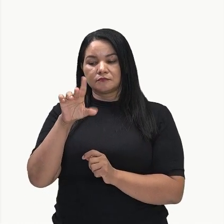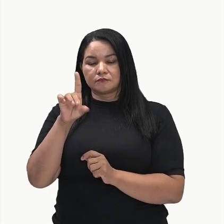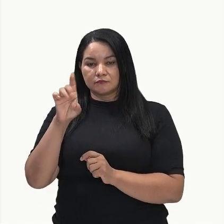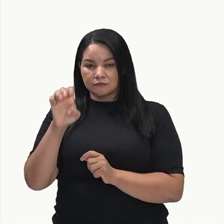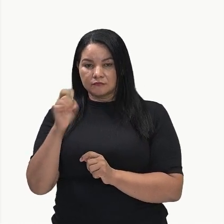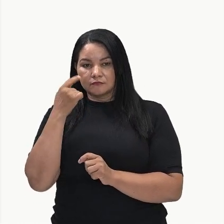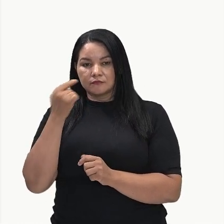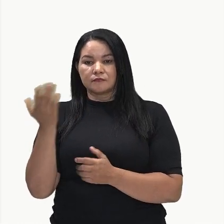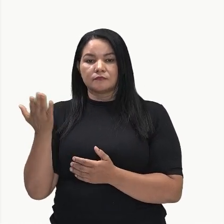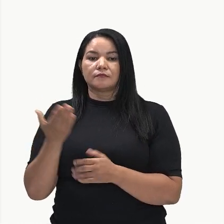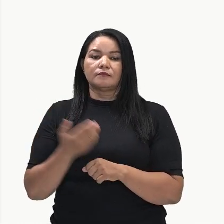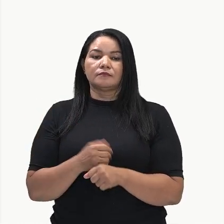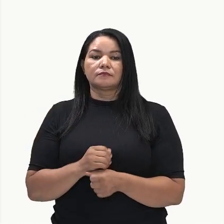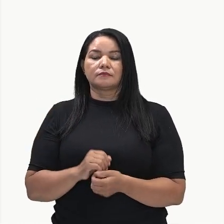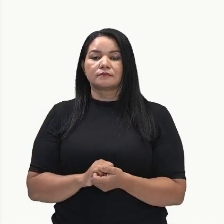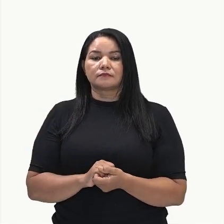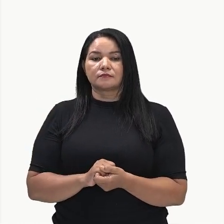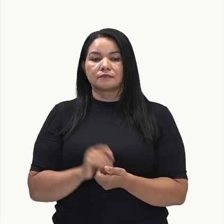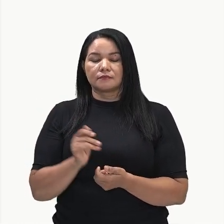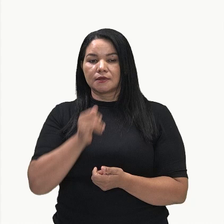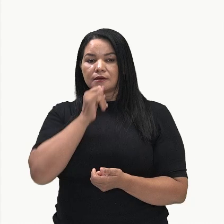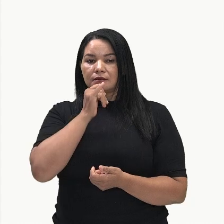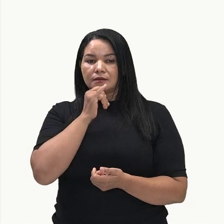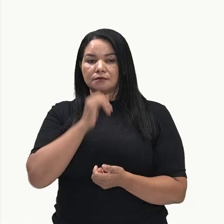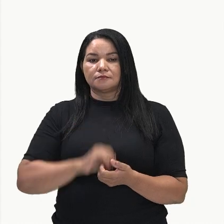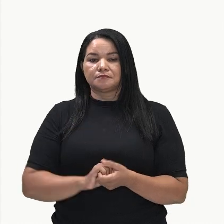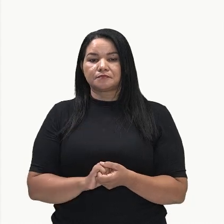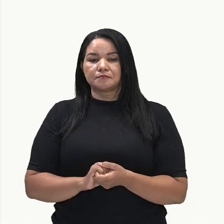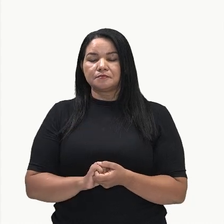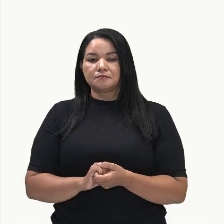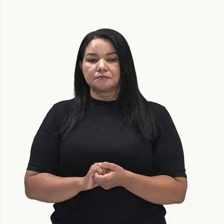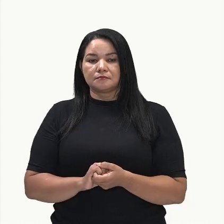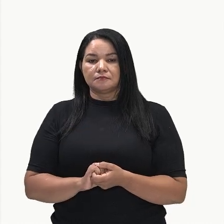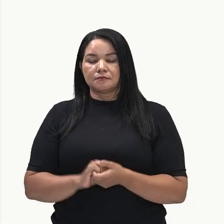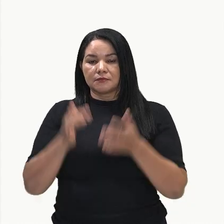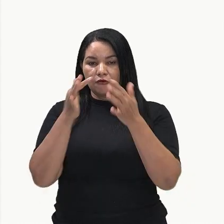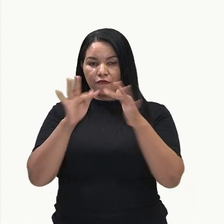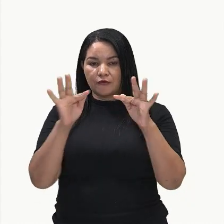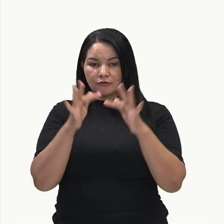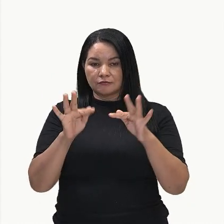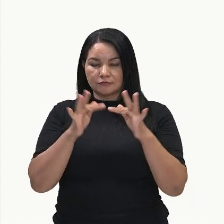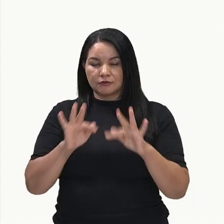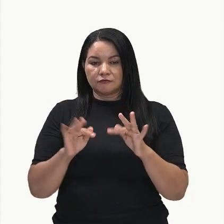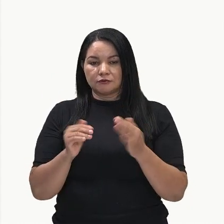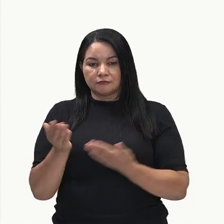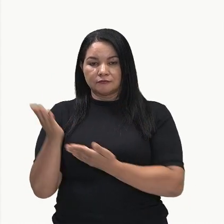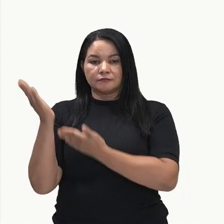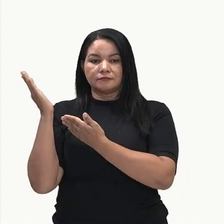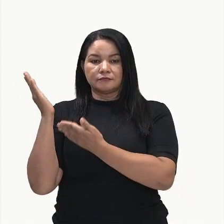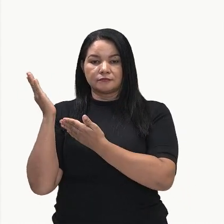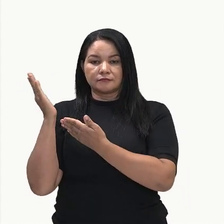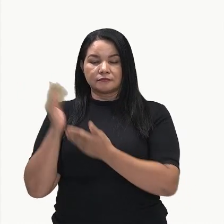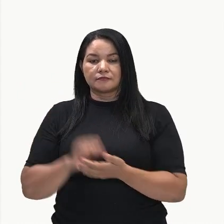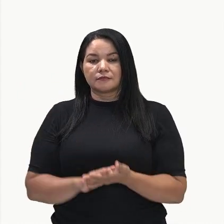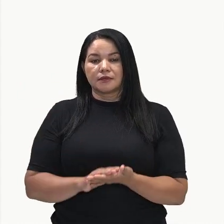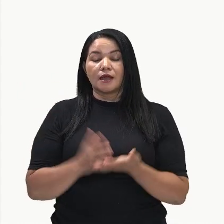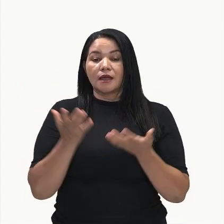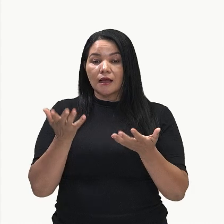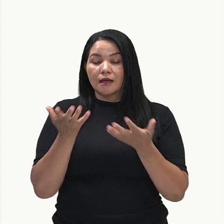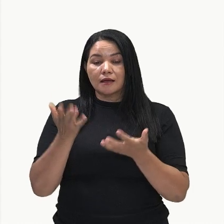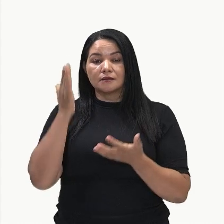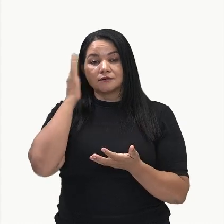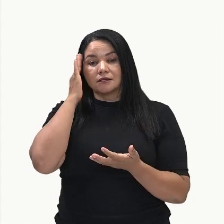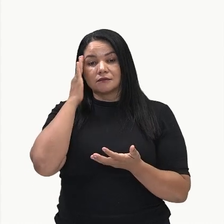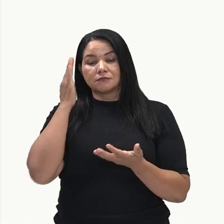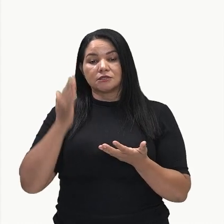aqui nas frases. Donde há uma panaderia aqui, cerca, por favor? Olha, ele quer saber aqui pertinho, onde é